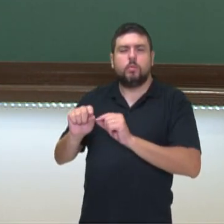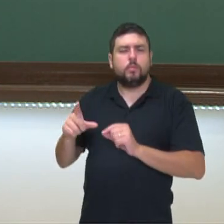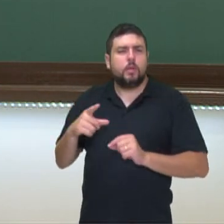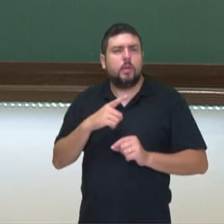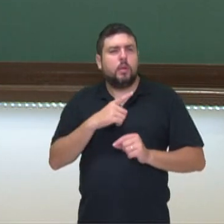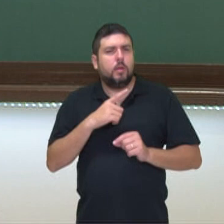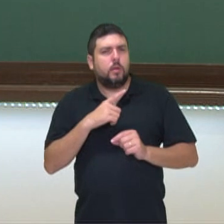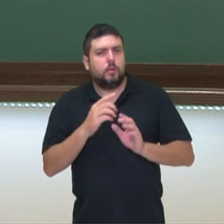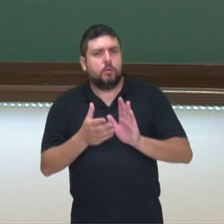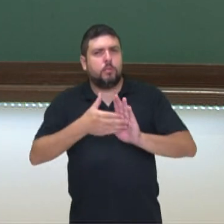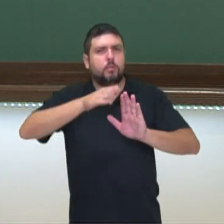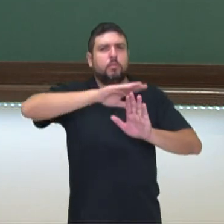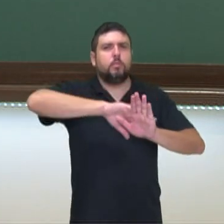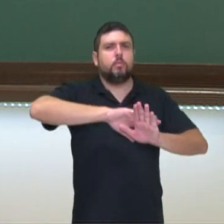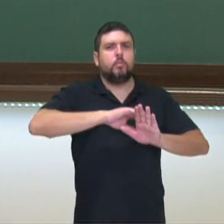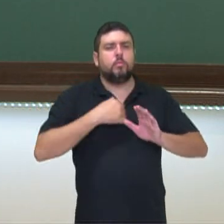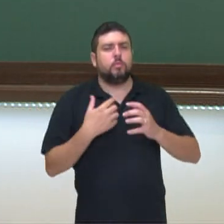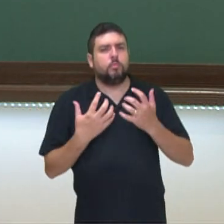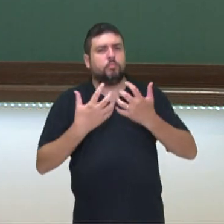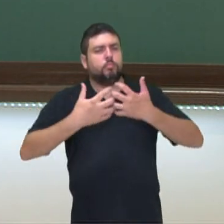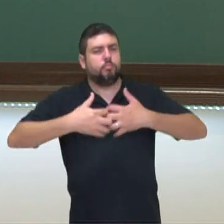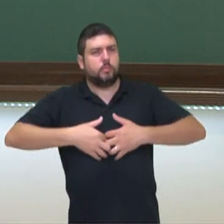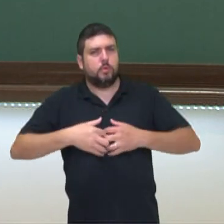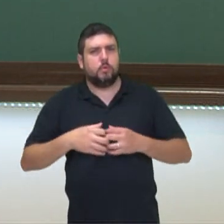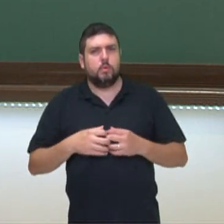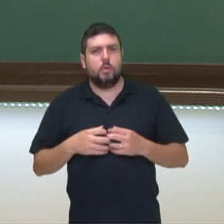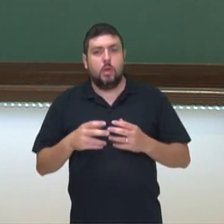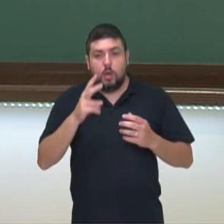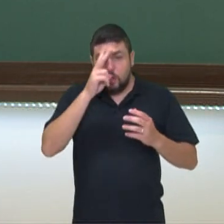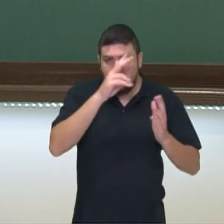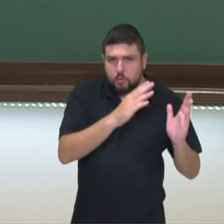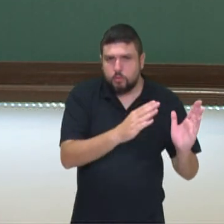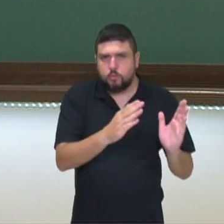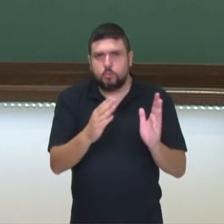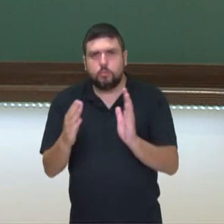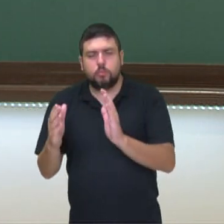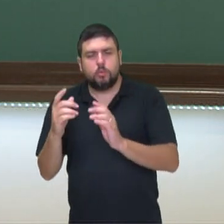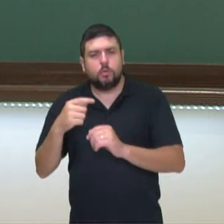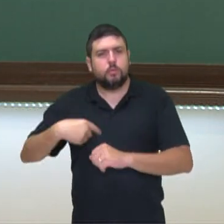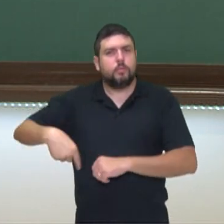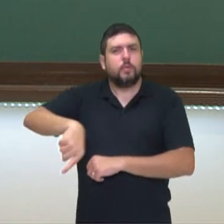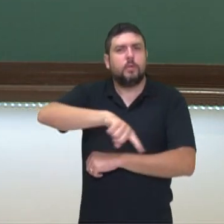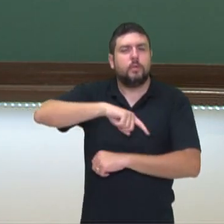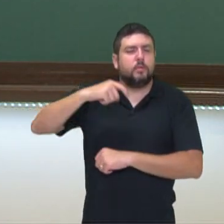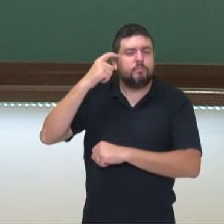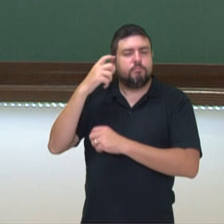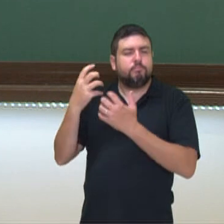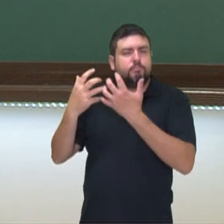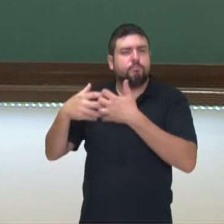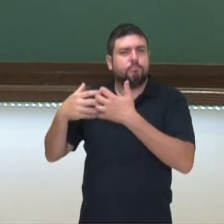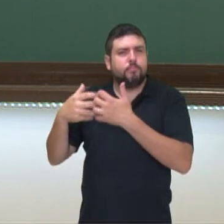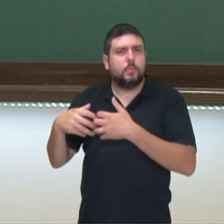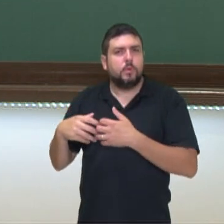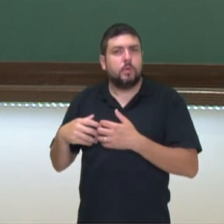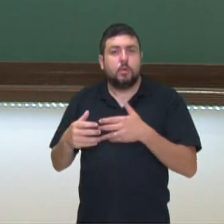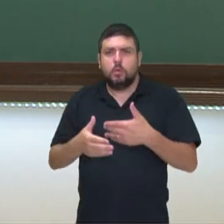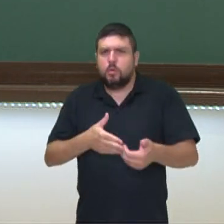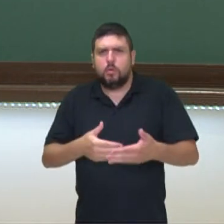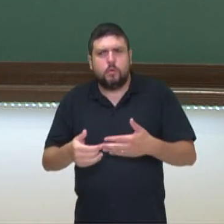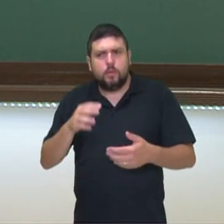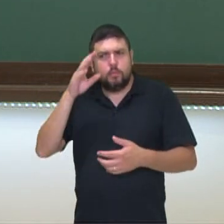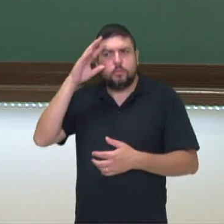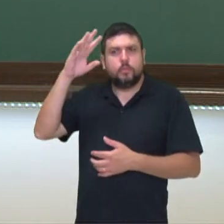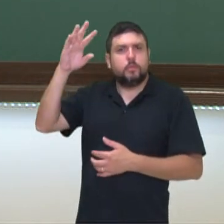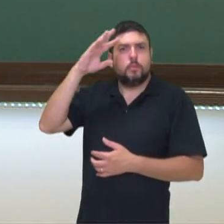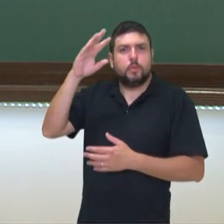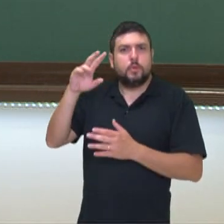funções secundárias. Nós refletimos através da história de um personagem, mesmo que seja uma história fictícia, como é a